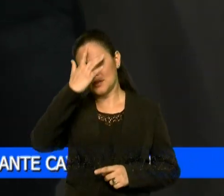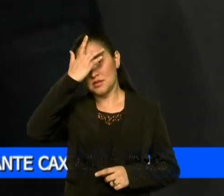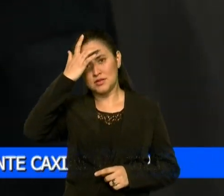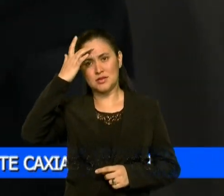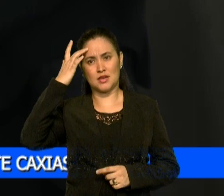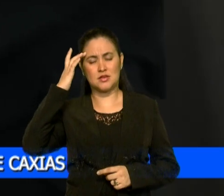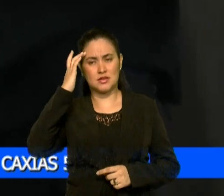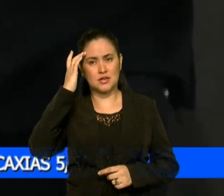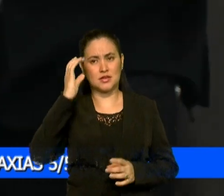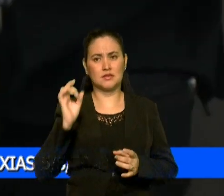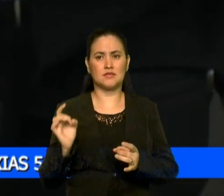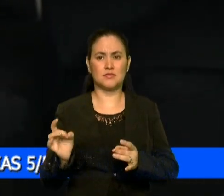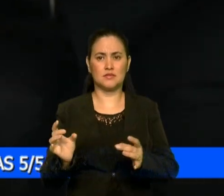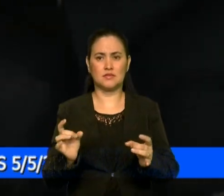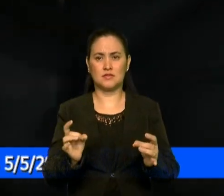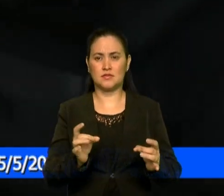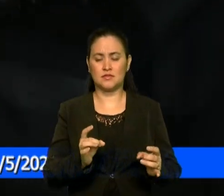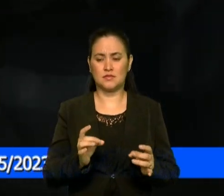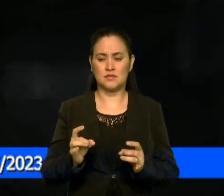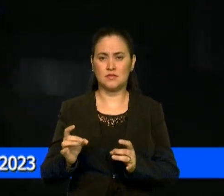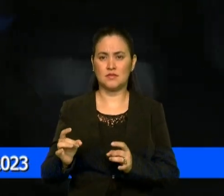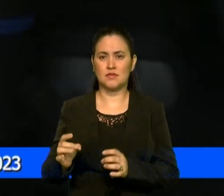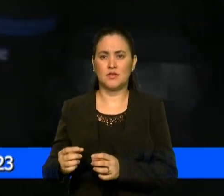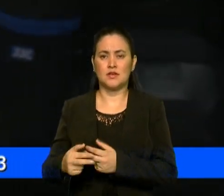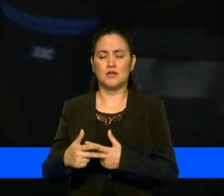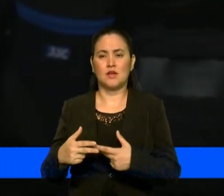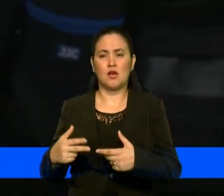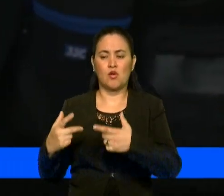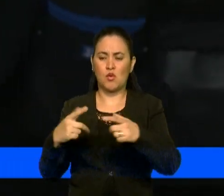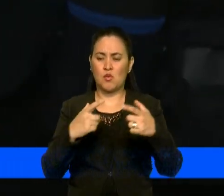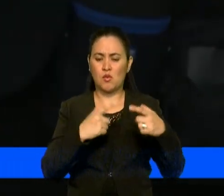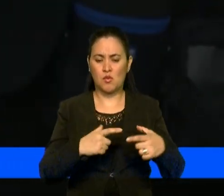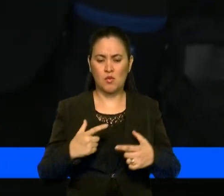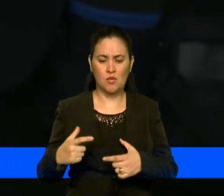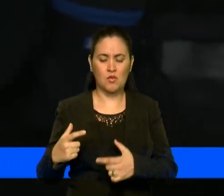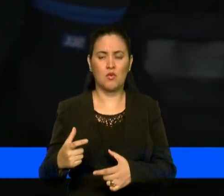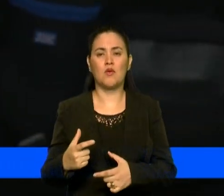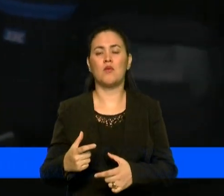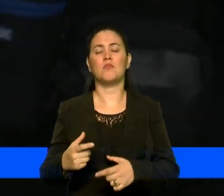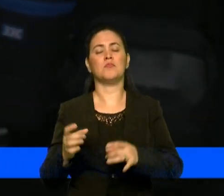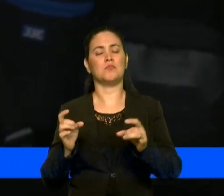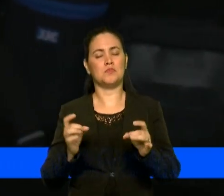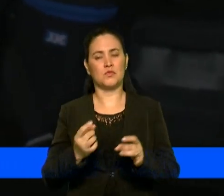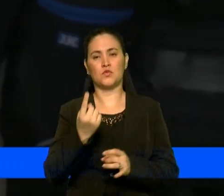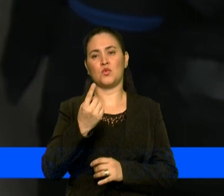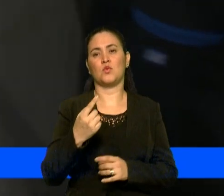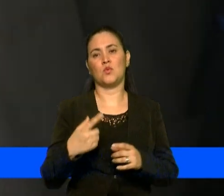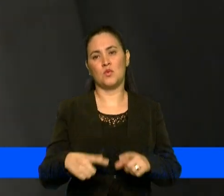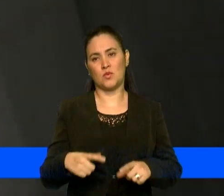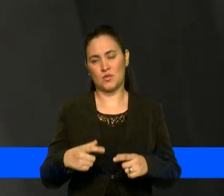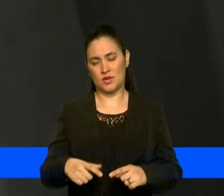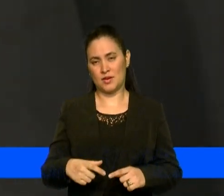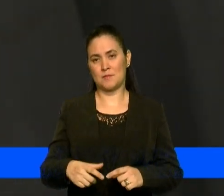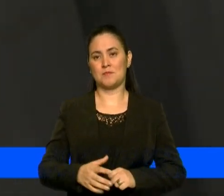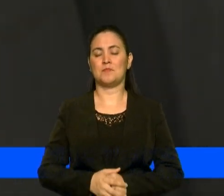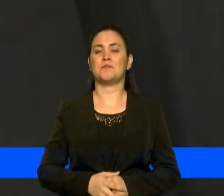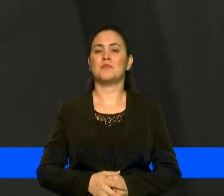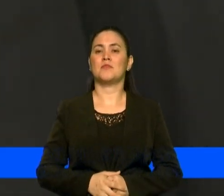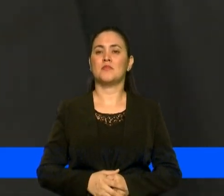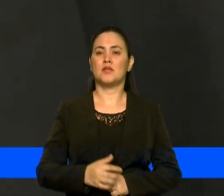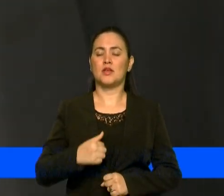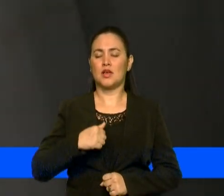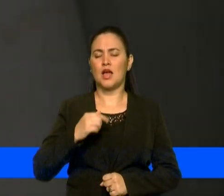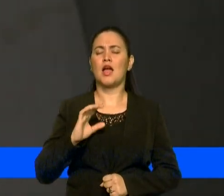vendedores, vendam em só lugar, e isso vai com certeza levar muita renda para essas pessoas. Um lugar muito bonito, fui